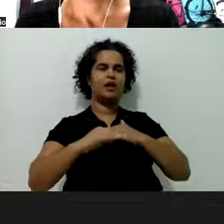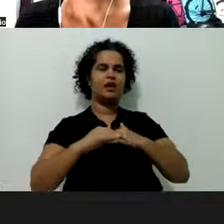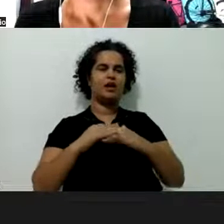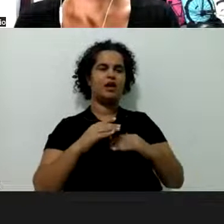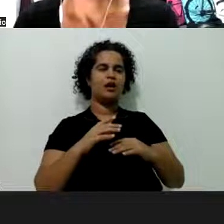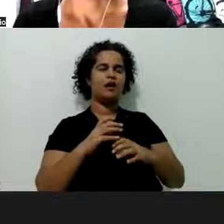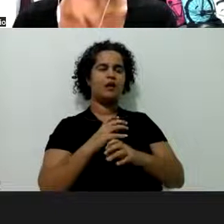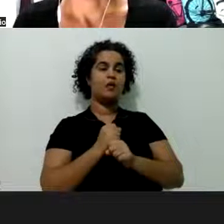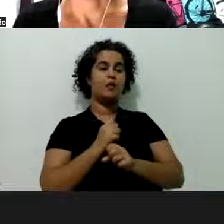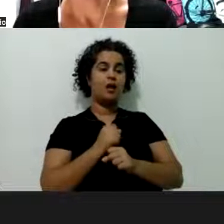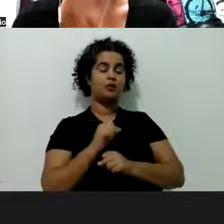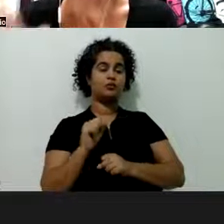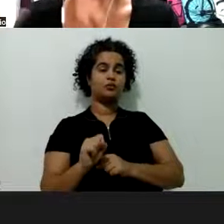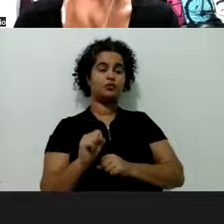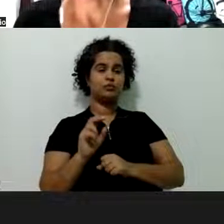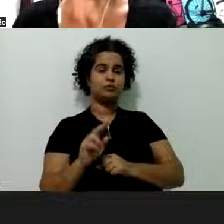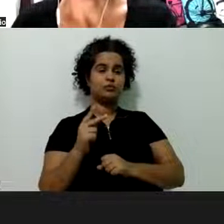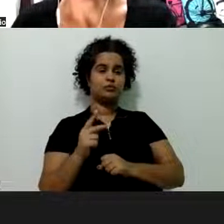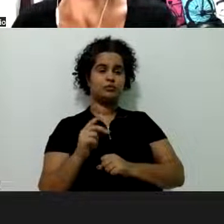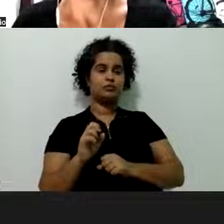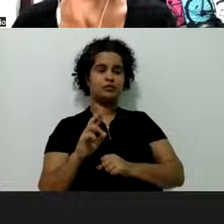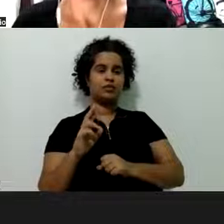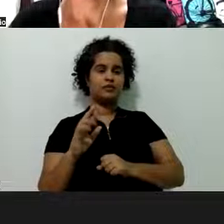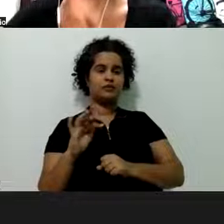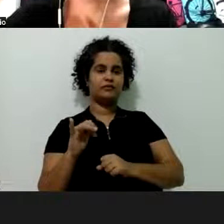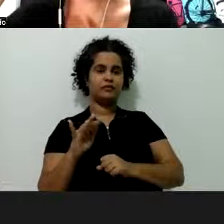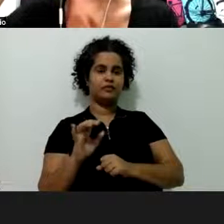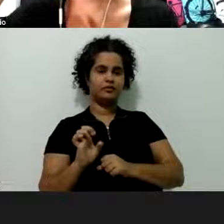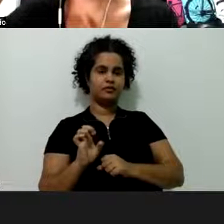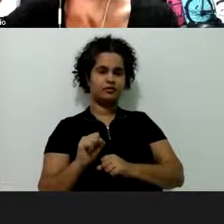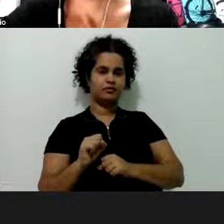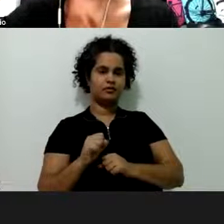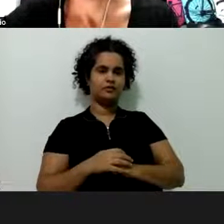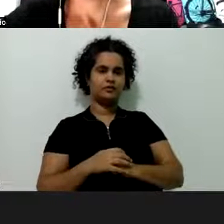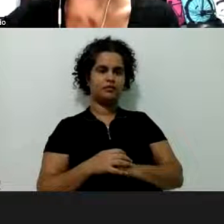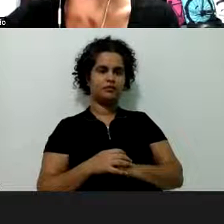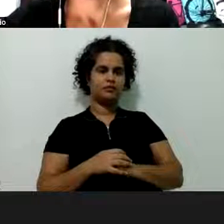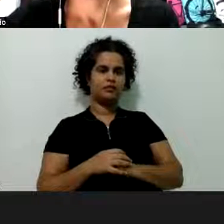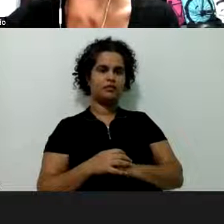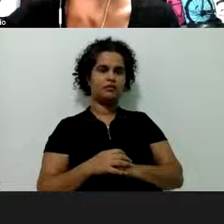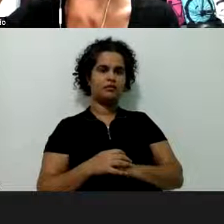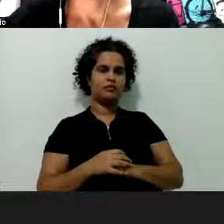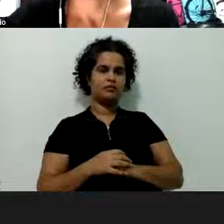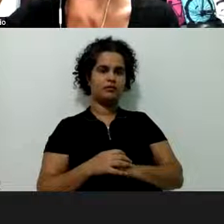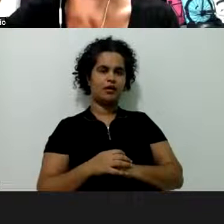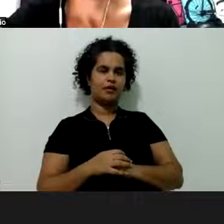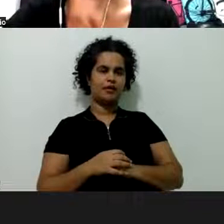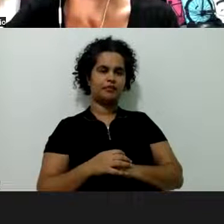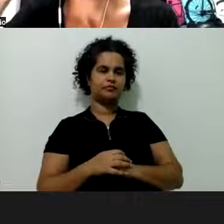tá? Que a gente fez do circo? A área toda não é a